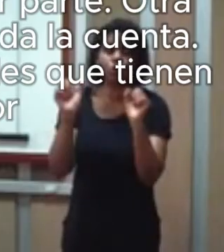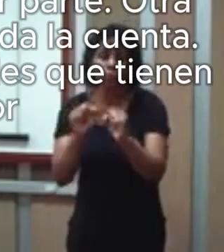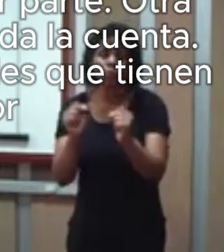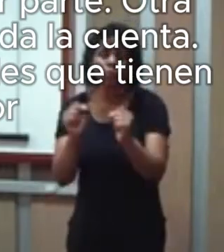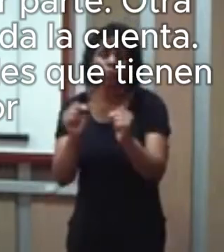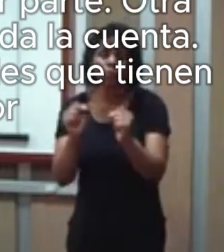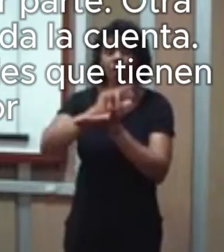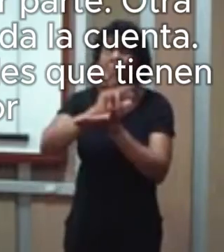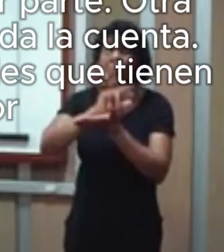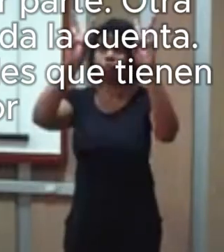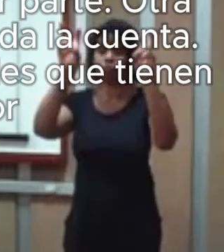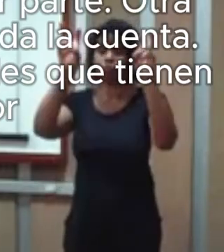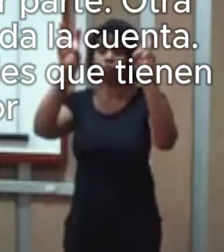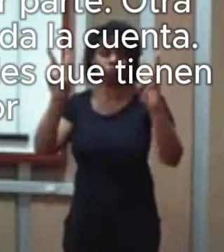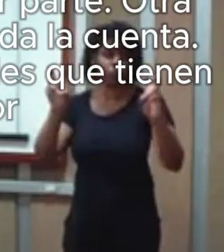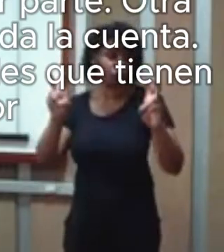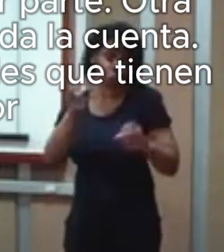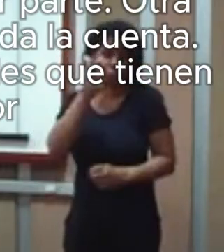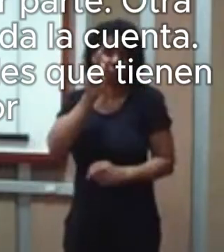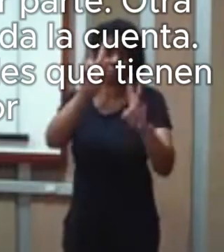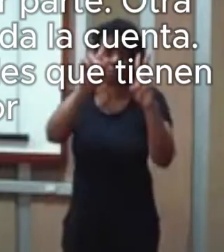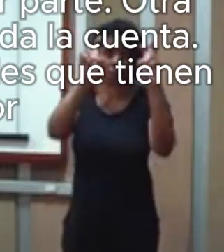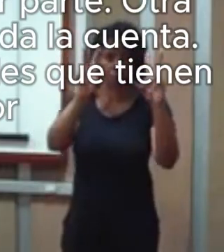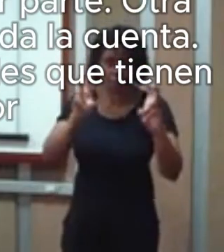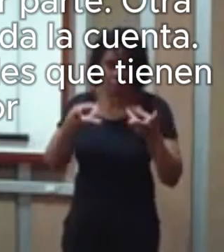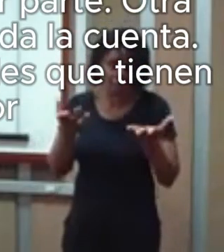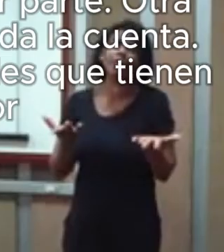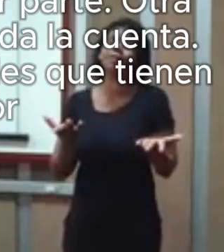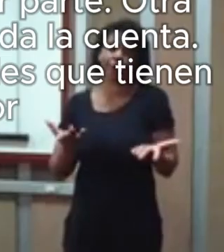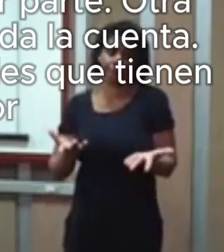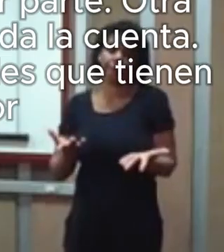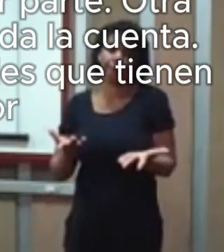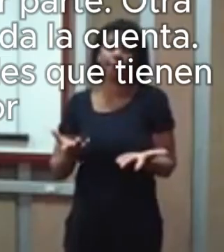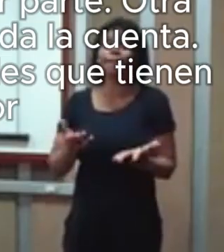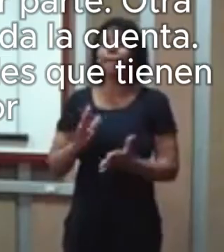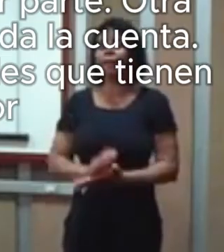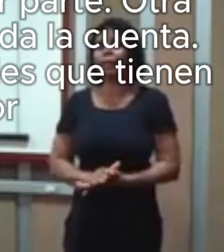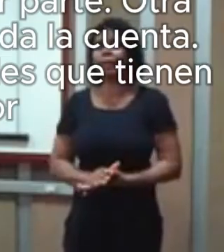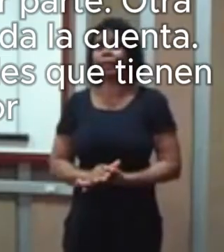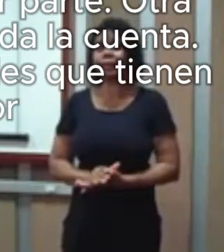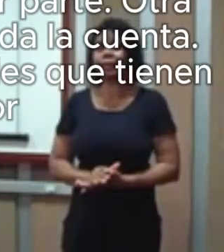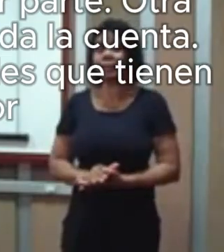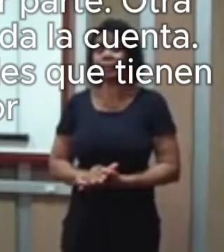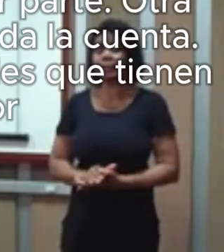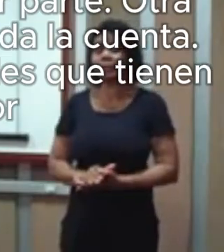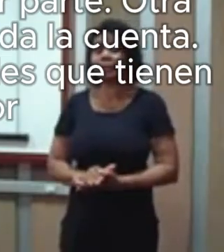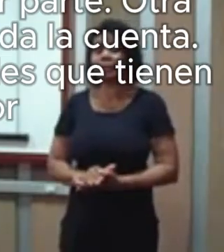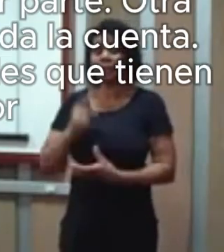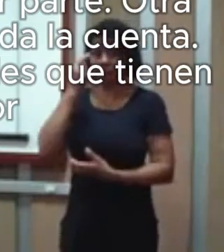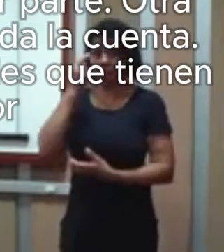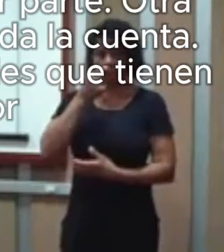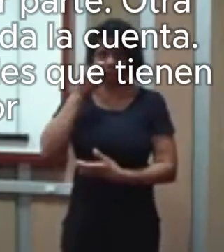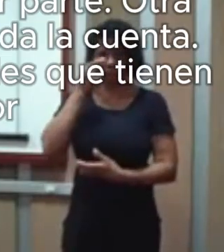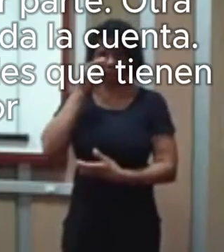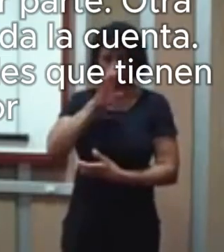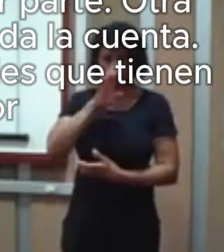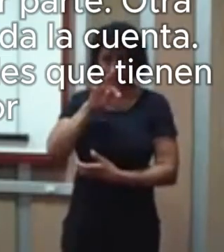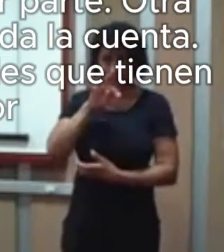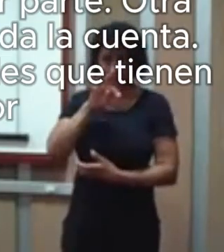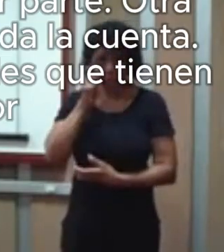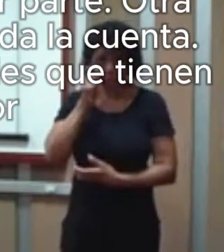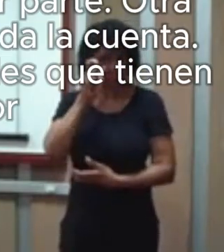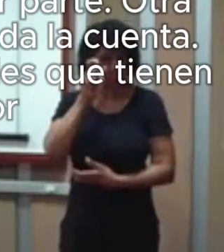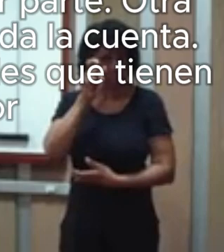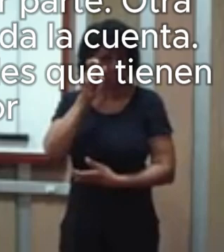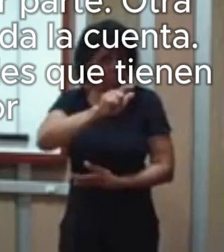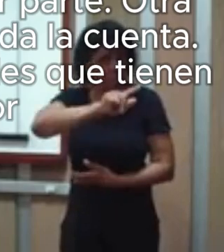muita coisa, não dá conta. E para retina é uma coisa super interessante, porque tem várias